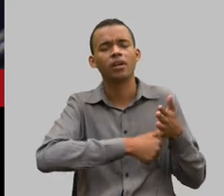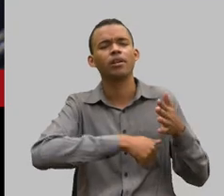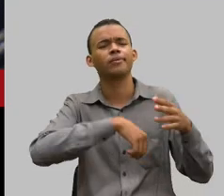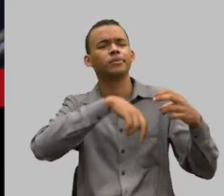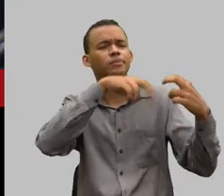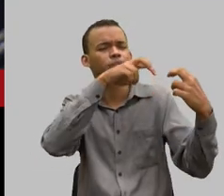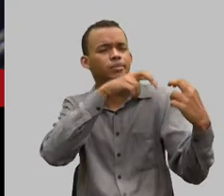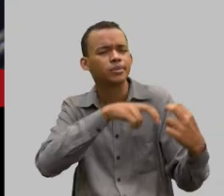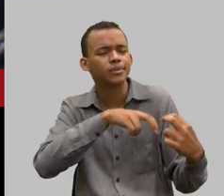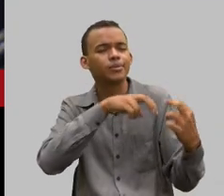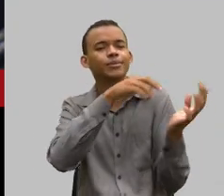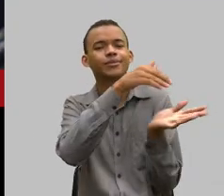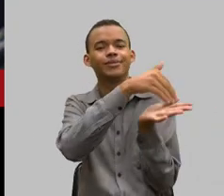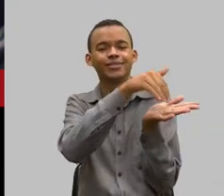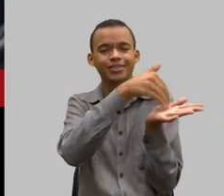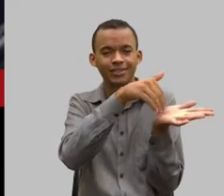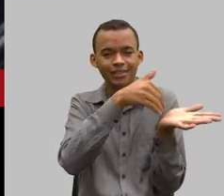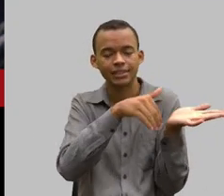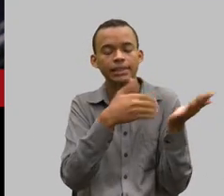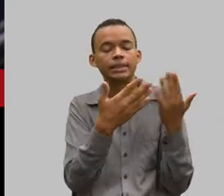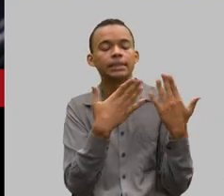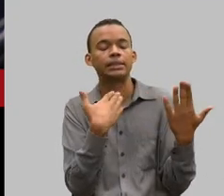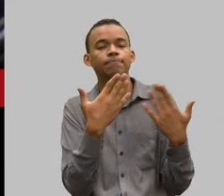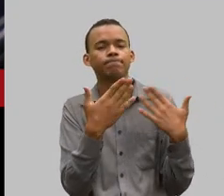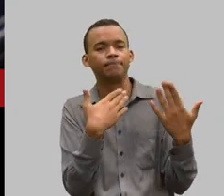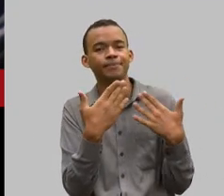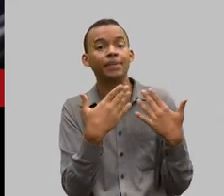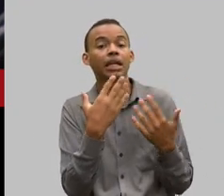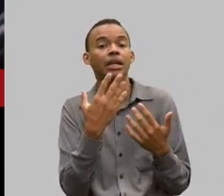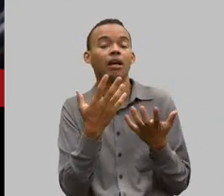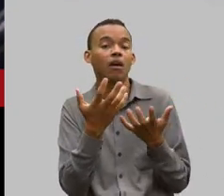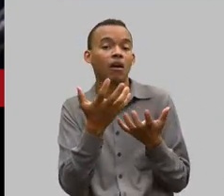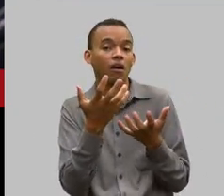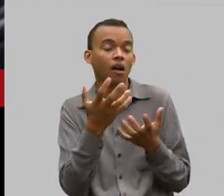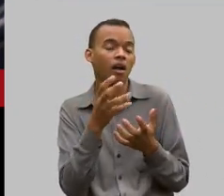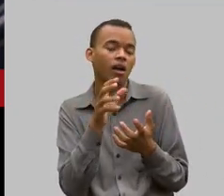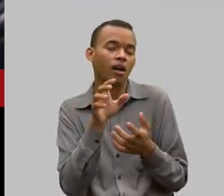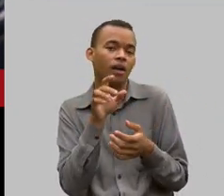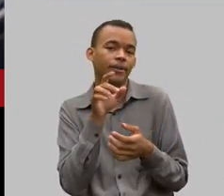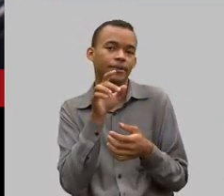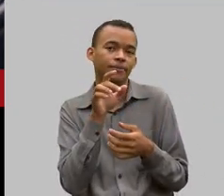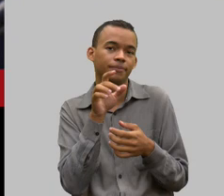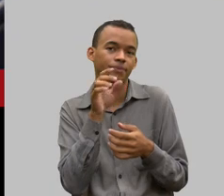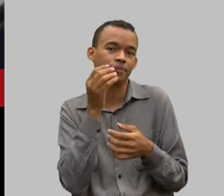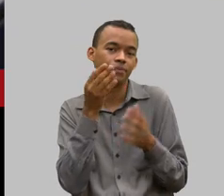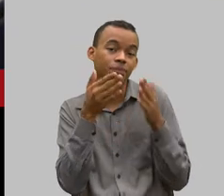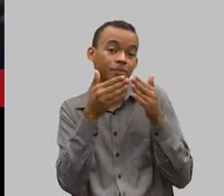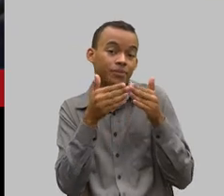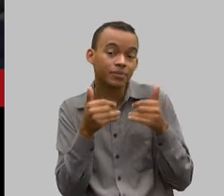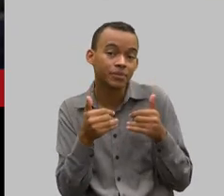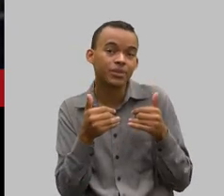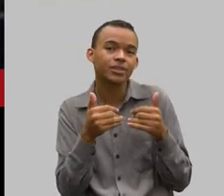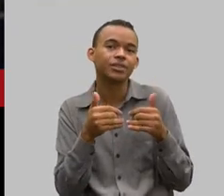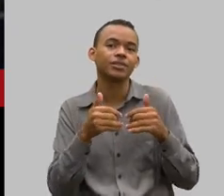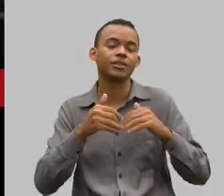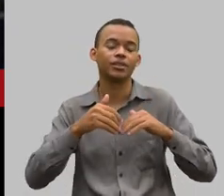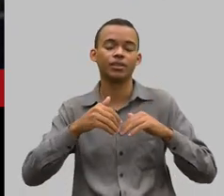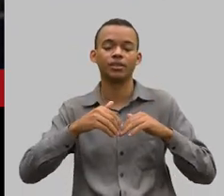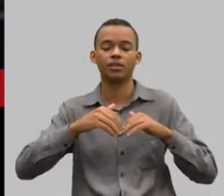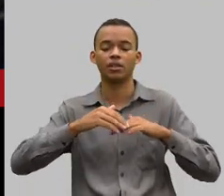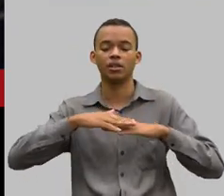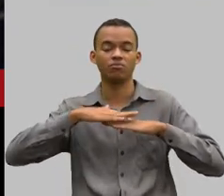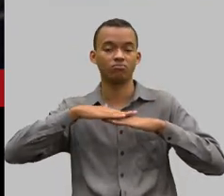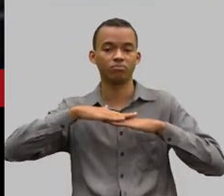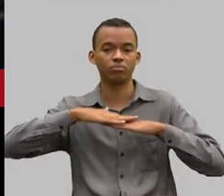Dr para que possamos para que na ocasião pedia asfalto para fazer quebra mola